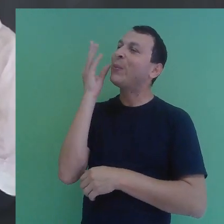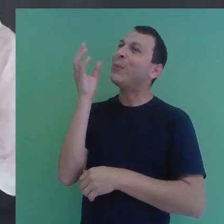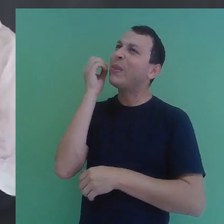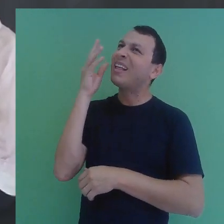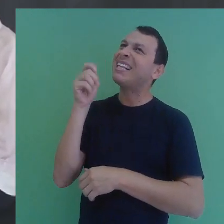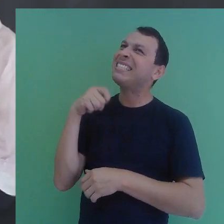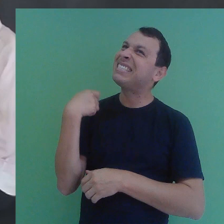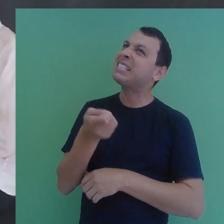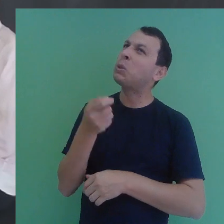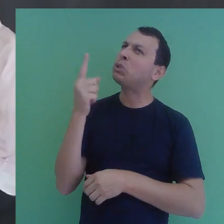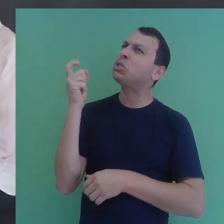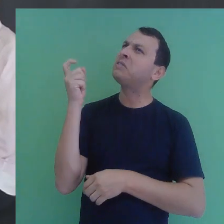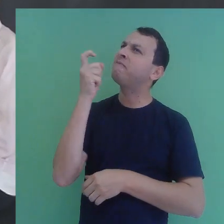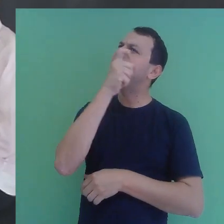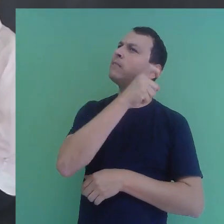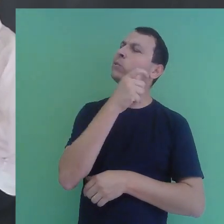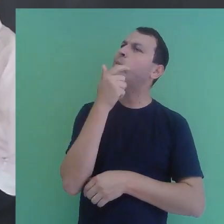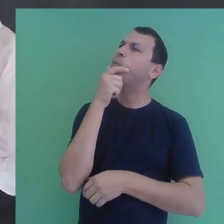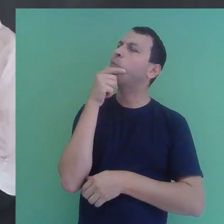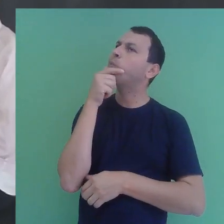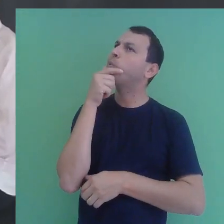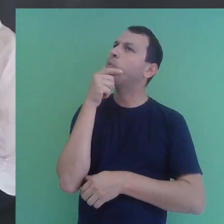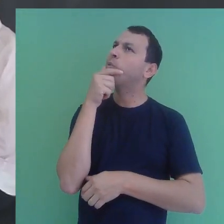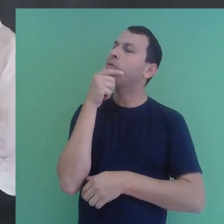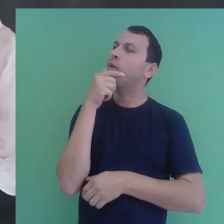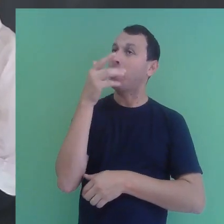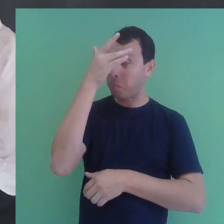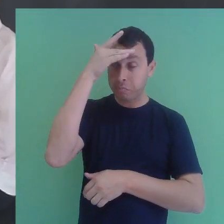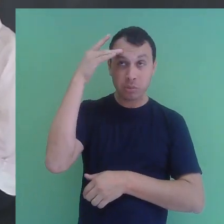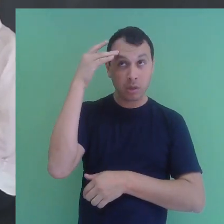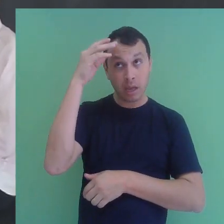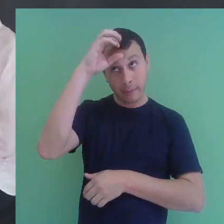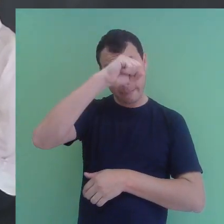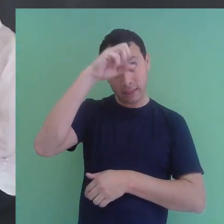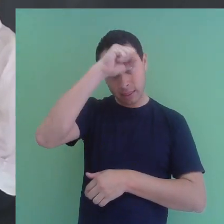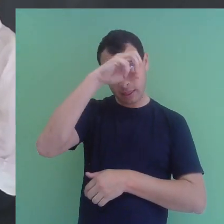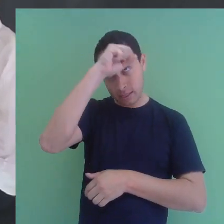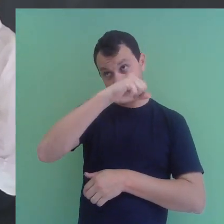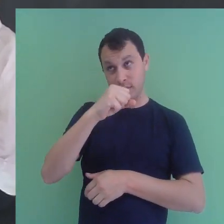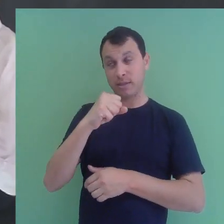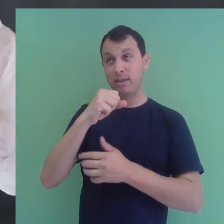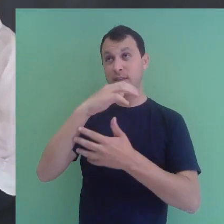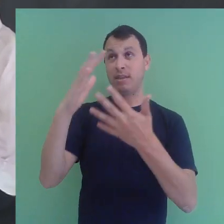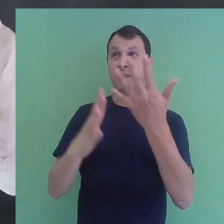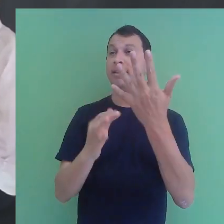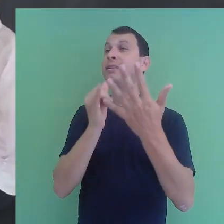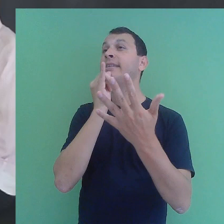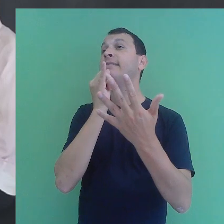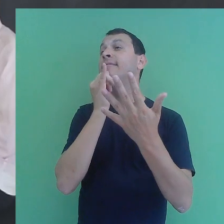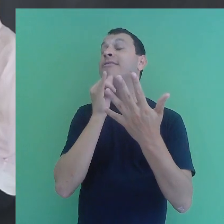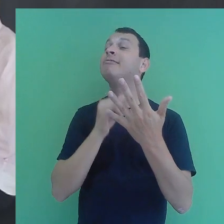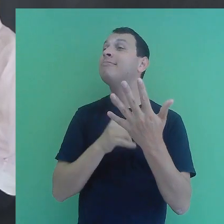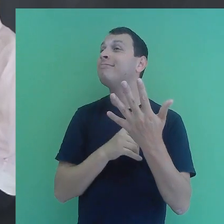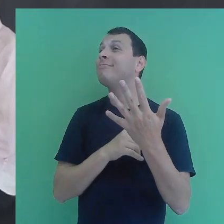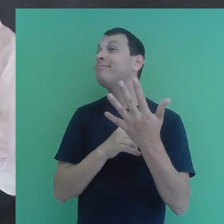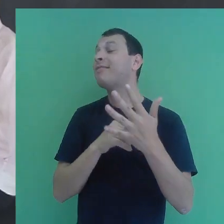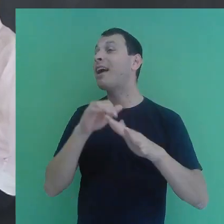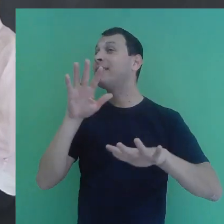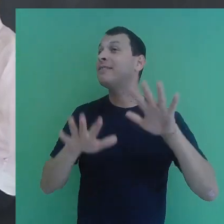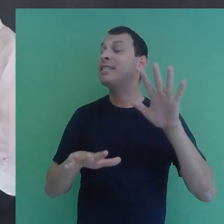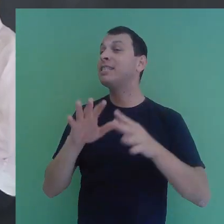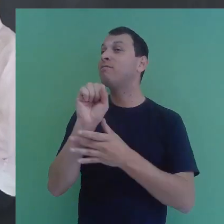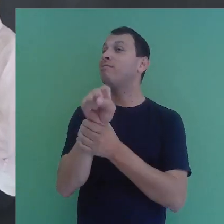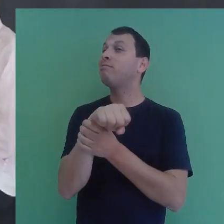difíceis para mim. Mas alguém que está aprendendo Libras teria alguma dificuldade? Tem sinais que são difíceis sim, por exemplo, depende